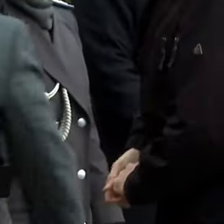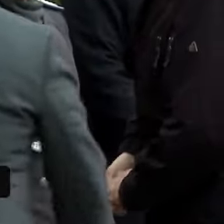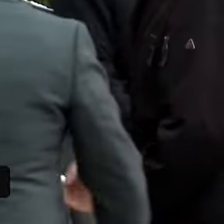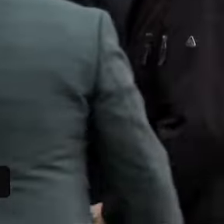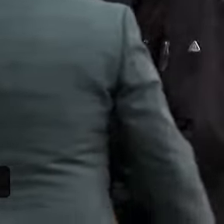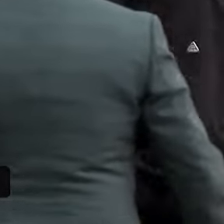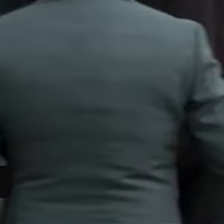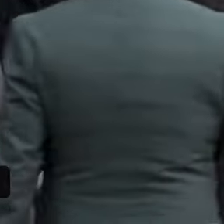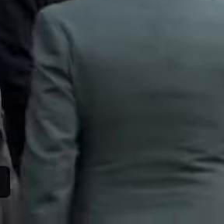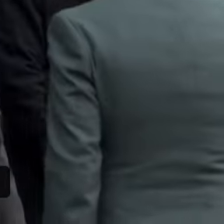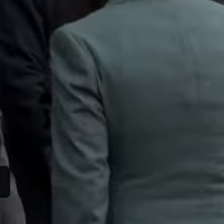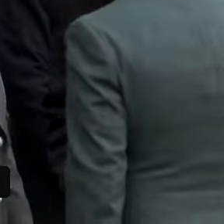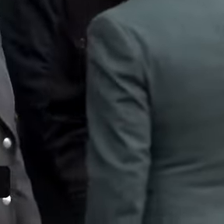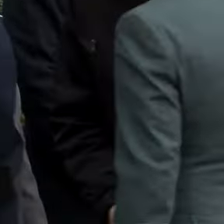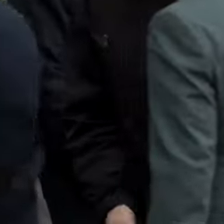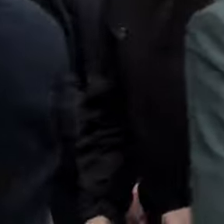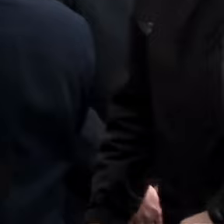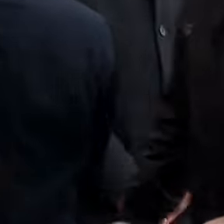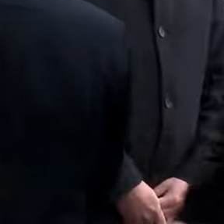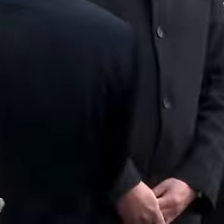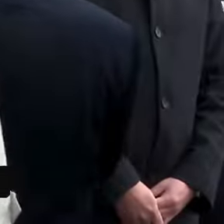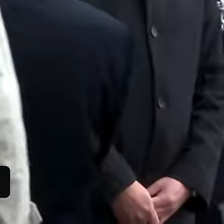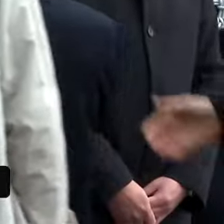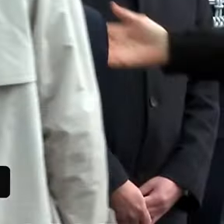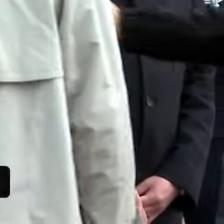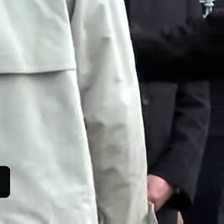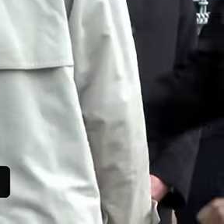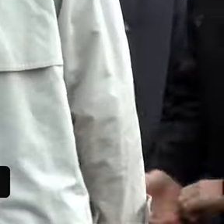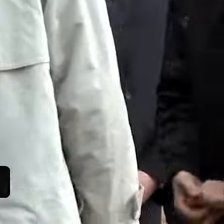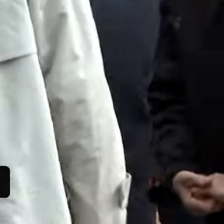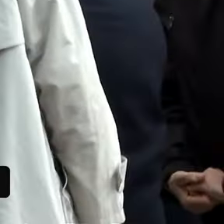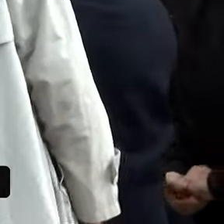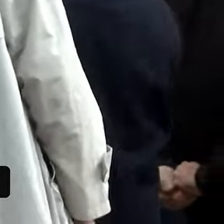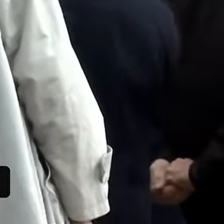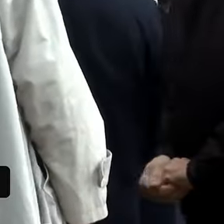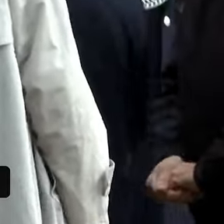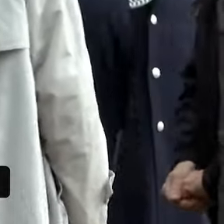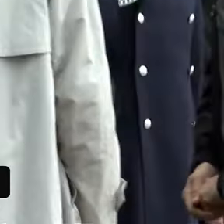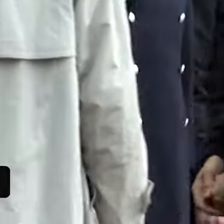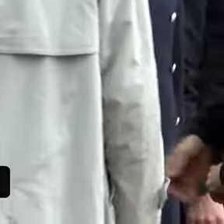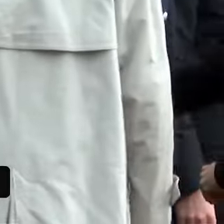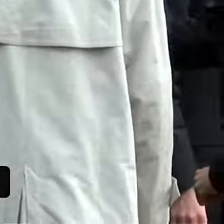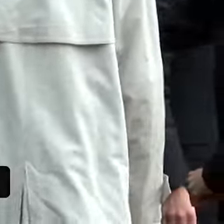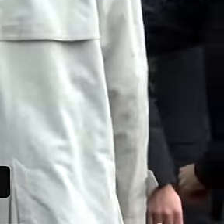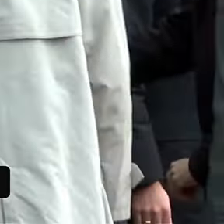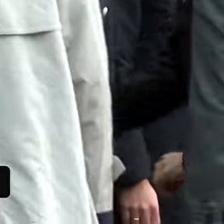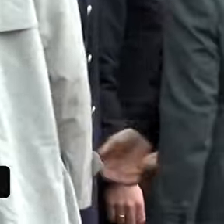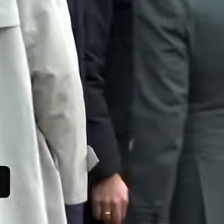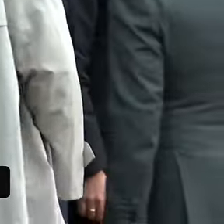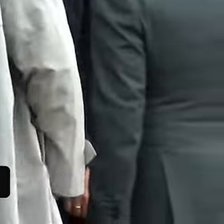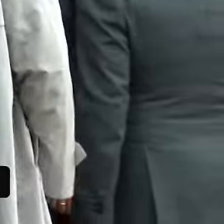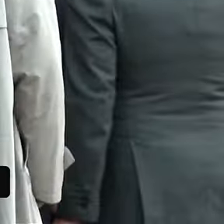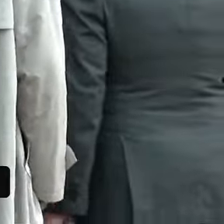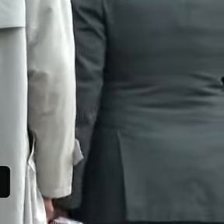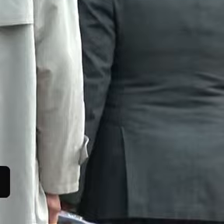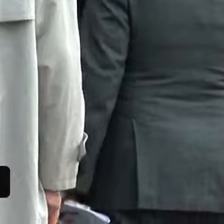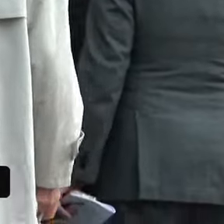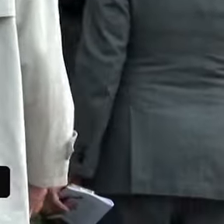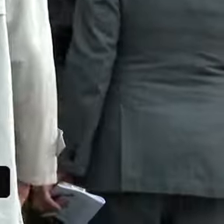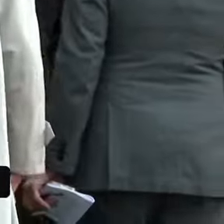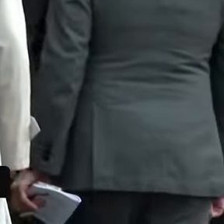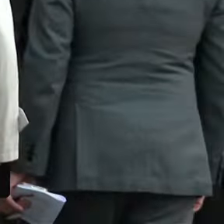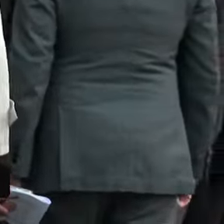Bom, você está acompanhando a chegada do presidente Lula ao encontro com o